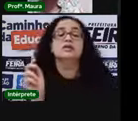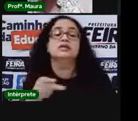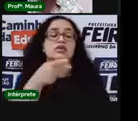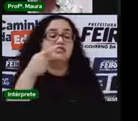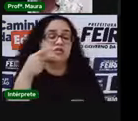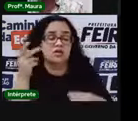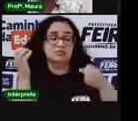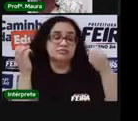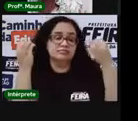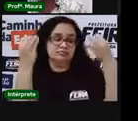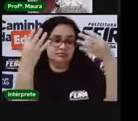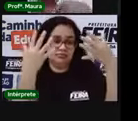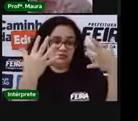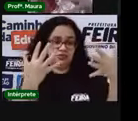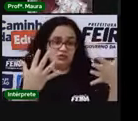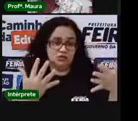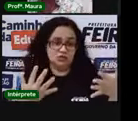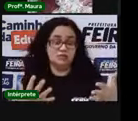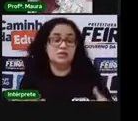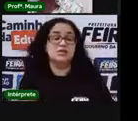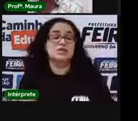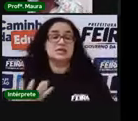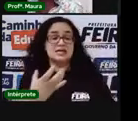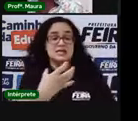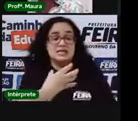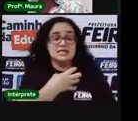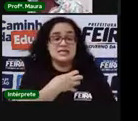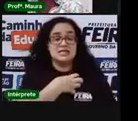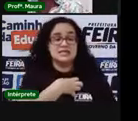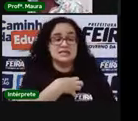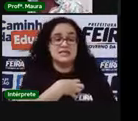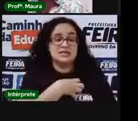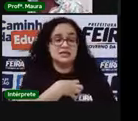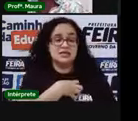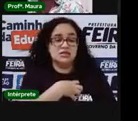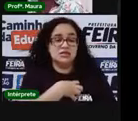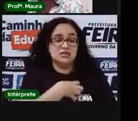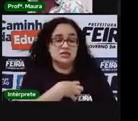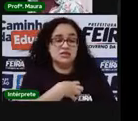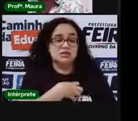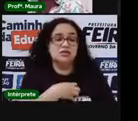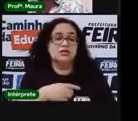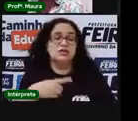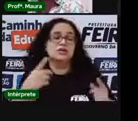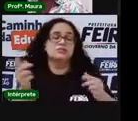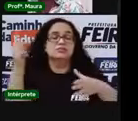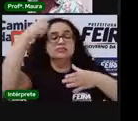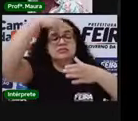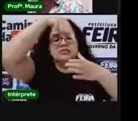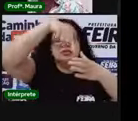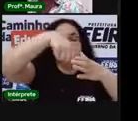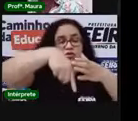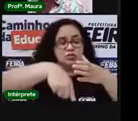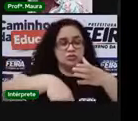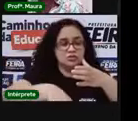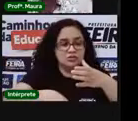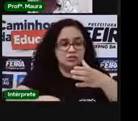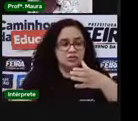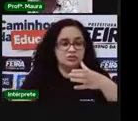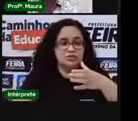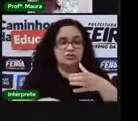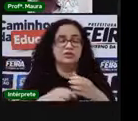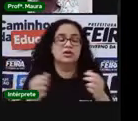proporciona? Quais são esses sentidos, sabe, mais ampliados, mais profundos, não é?